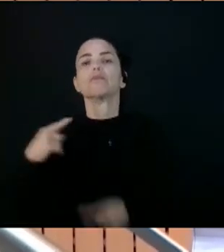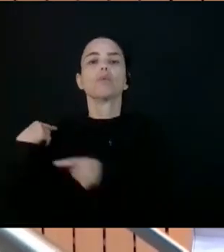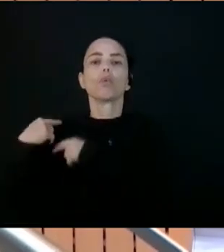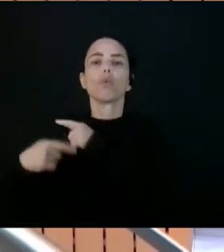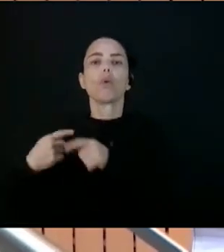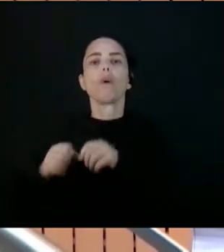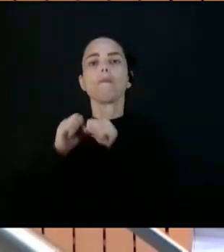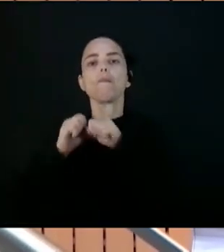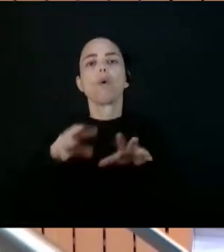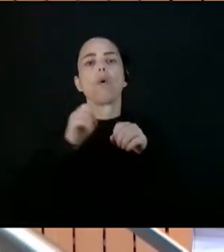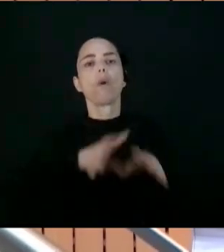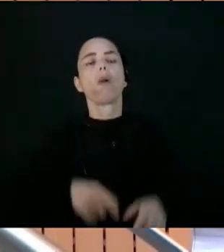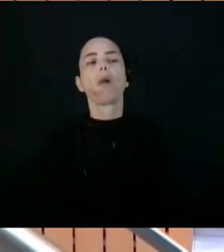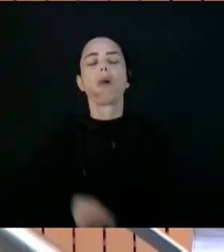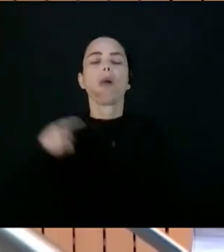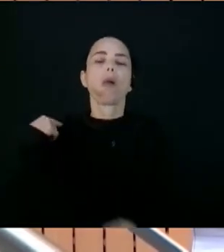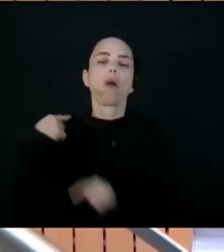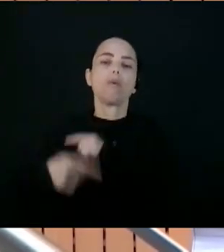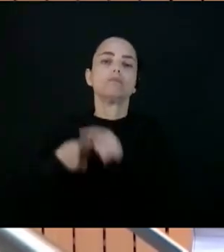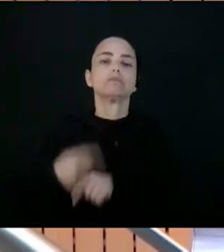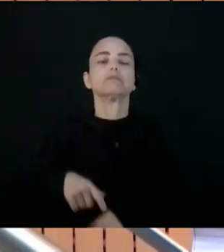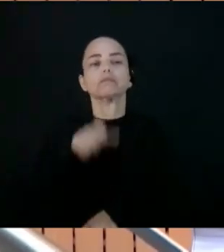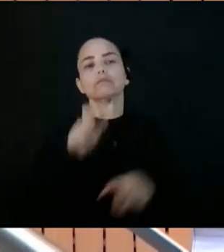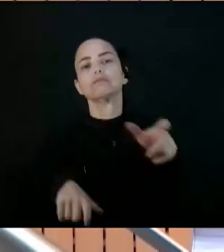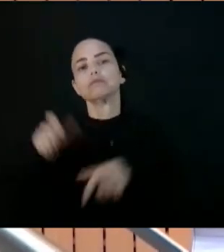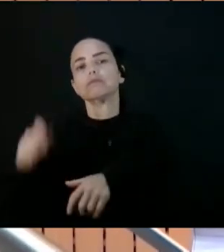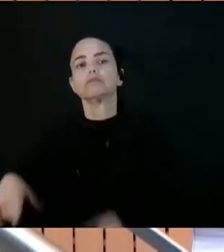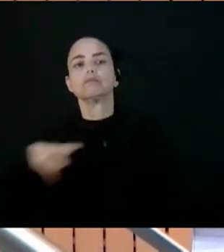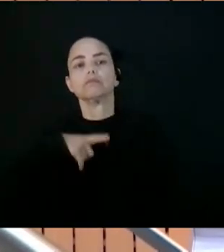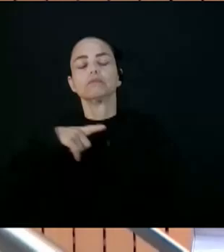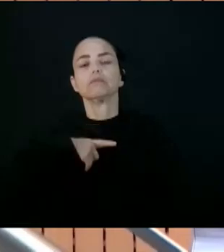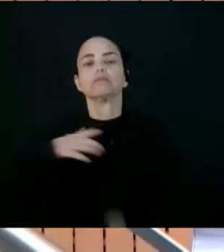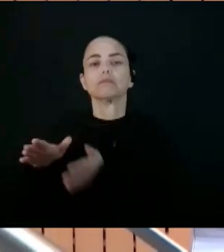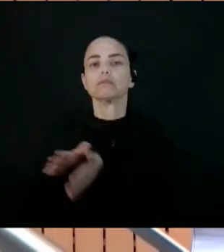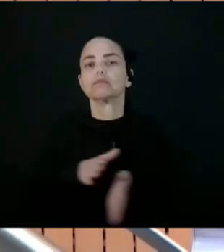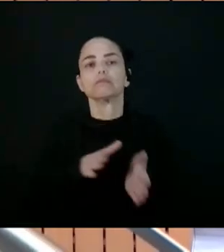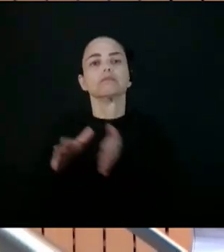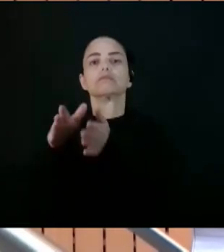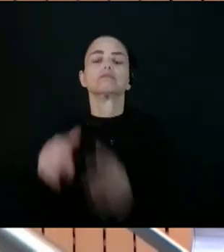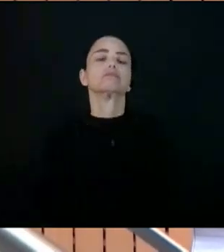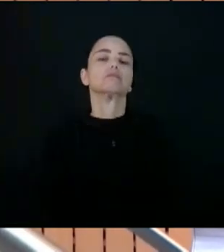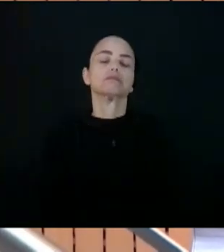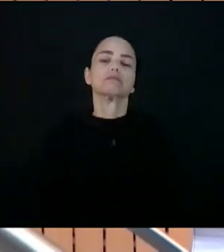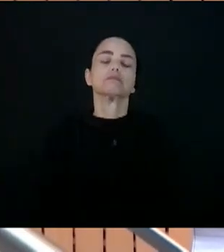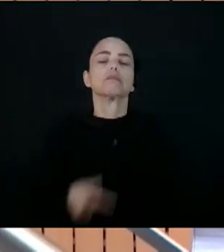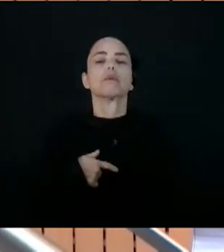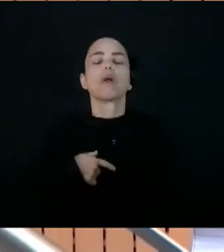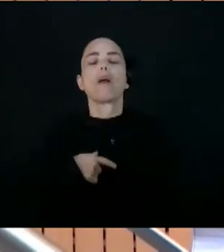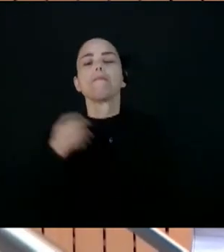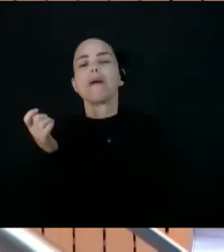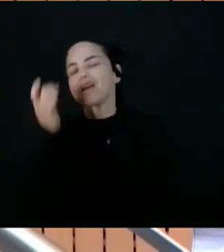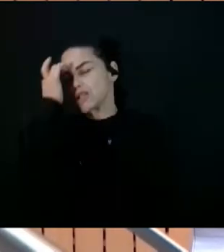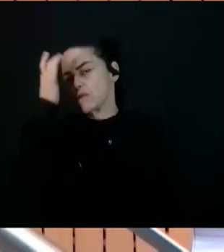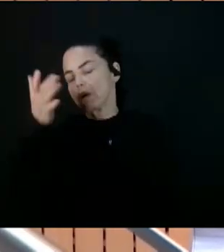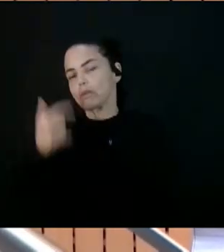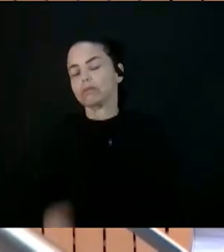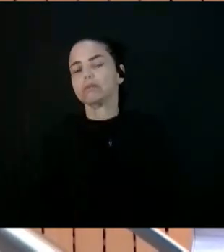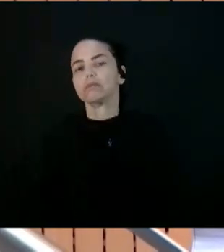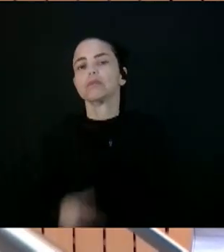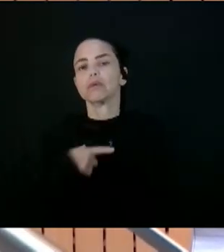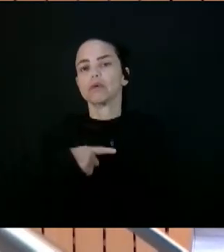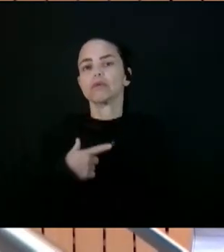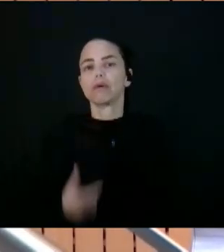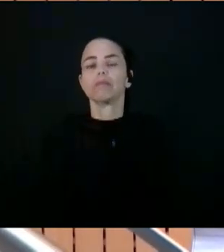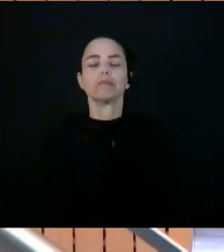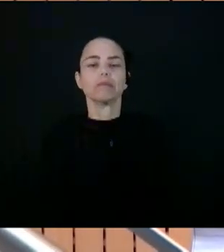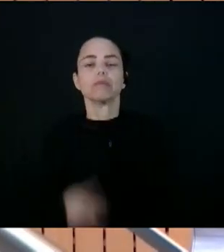para que os próximos tenham um caminho um pouco menos difícil do que a gente traçou. E é isso que ele